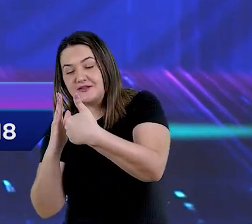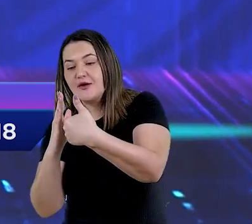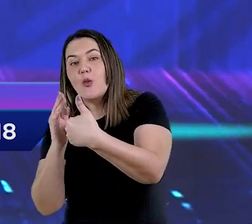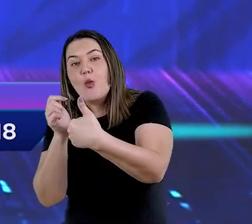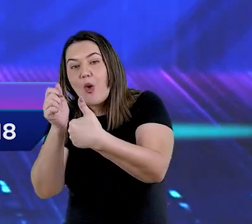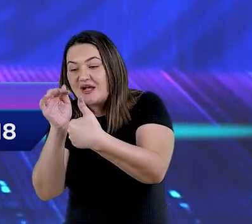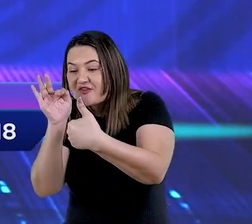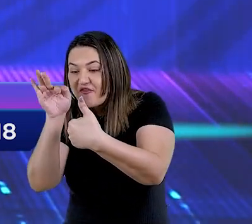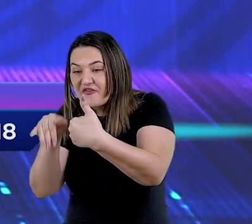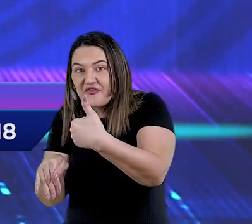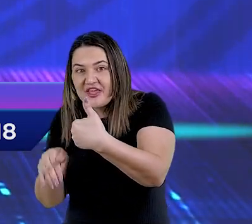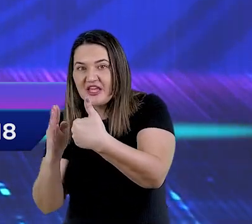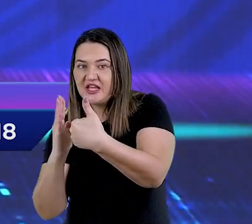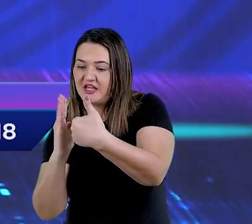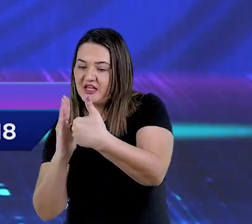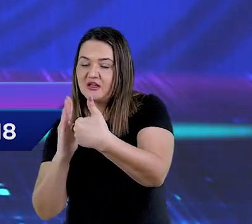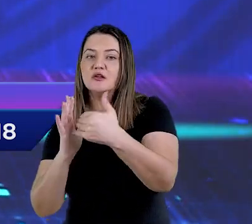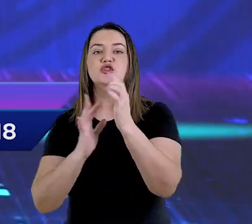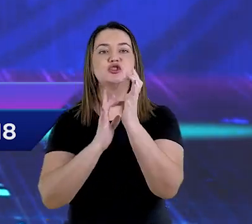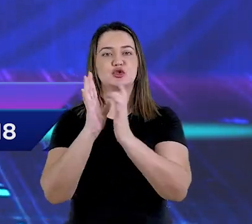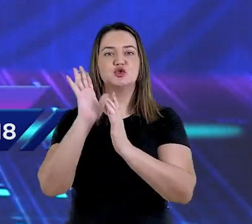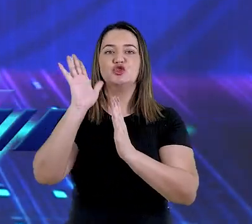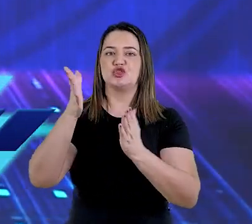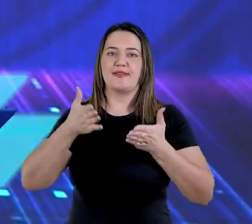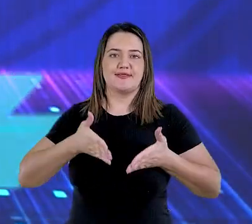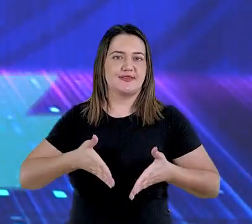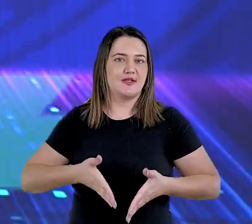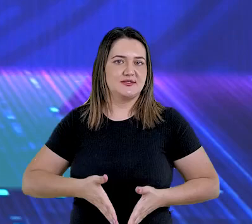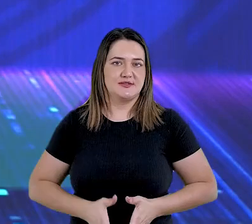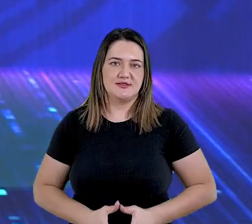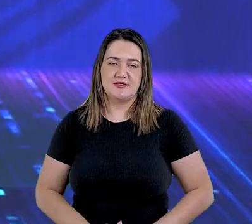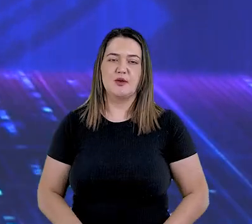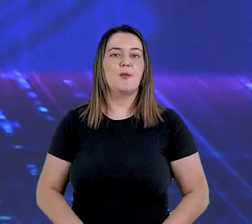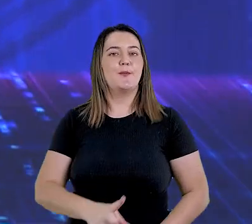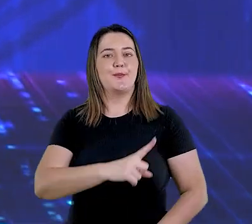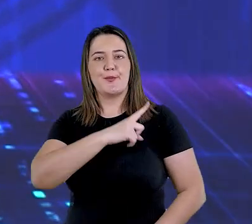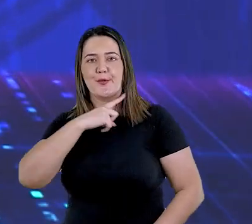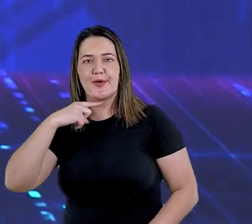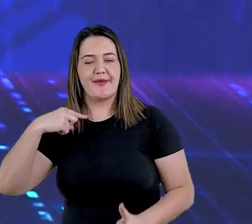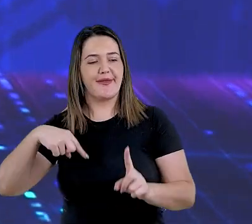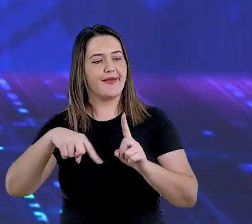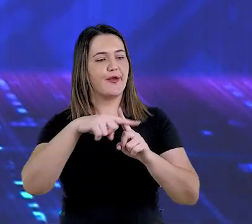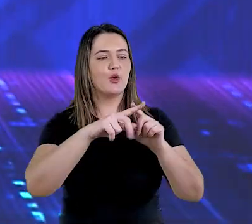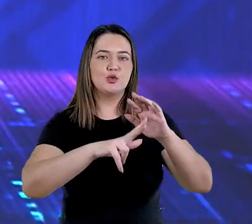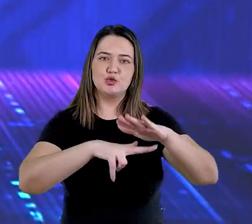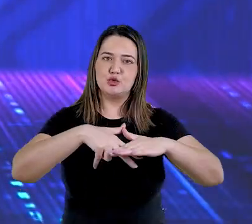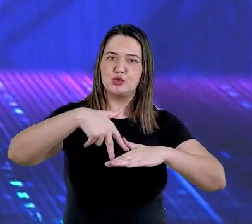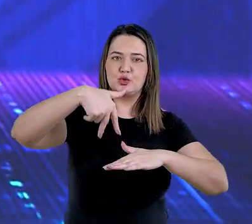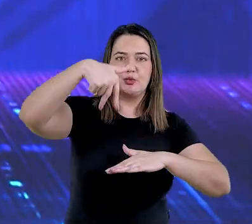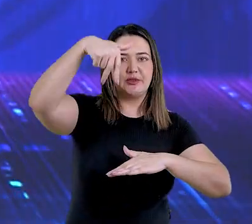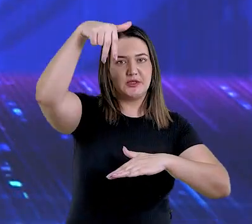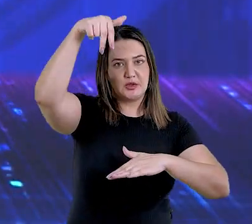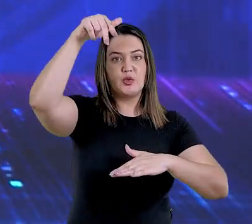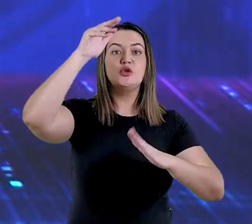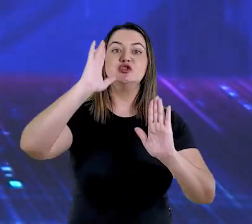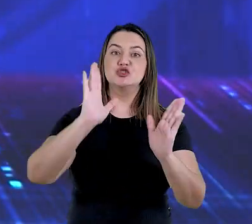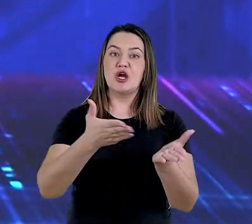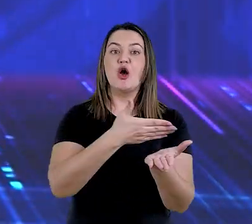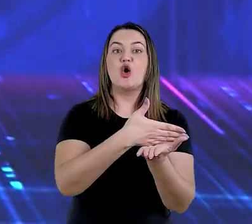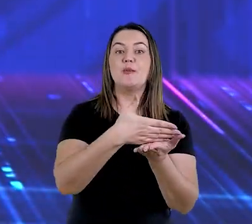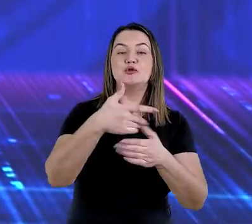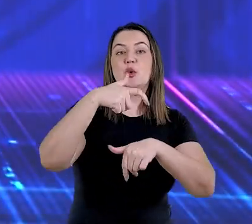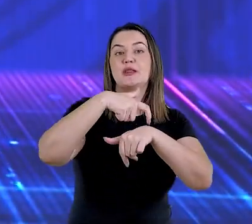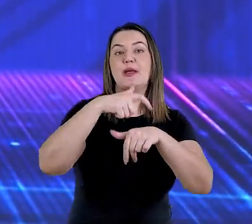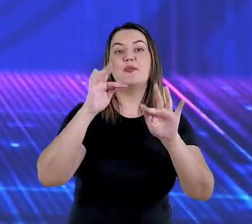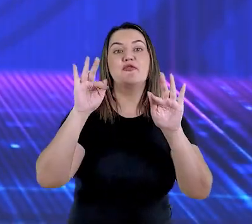momentos finais. Jesus veio à terra, morreu na cruz e ali começou o tempo do fim. Agora, hoje, nós